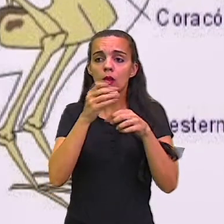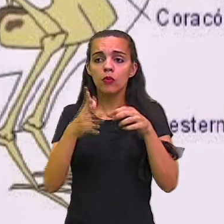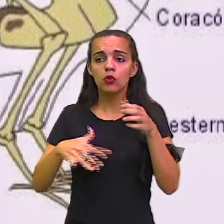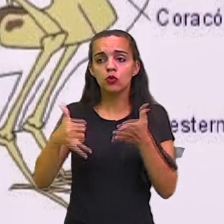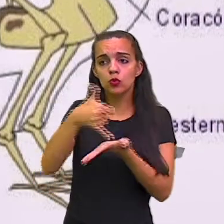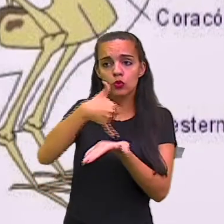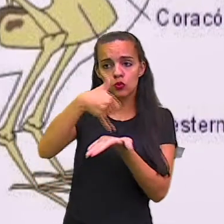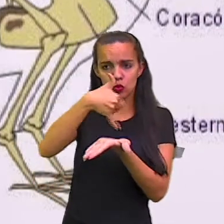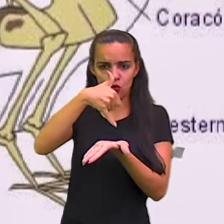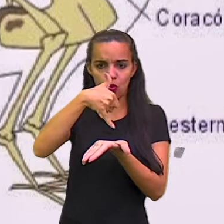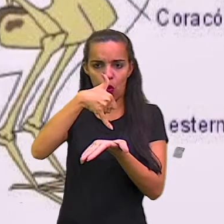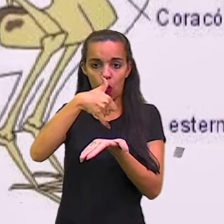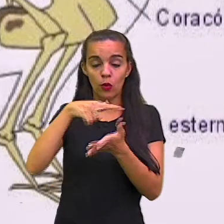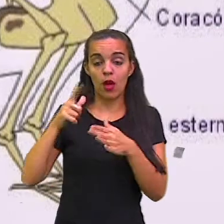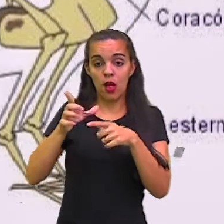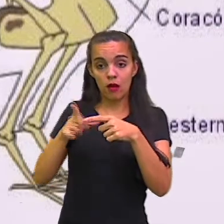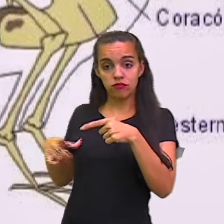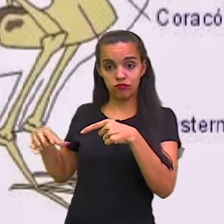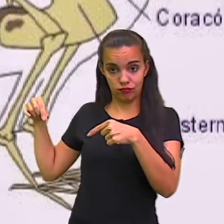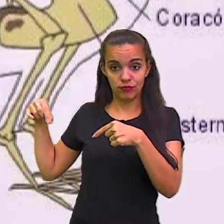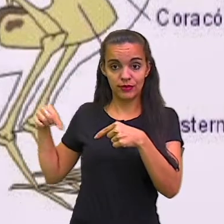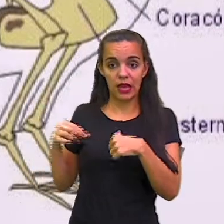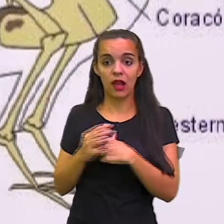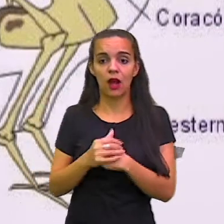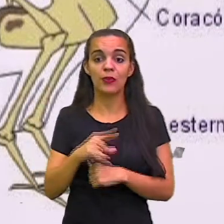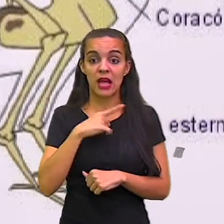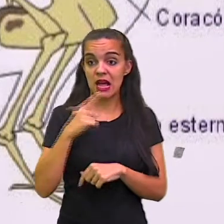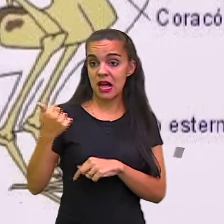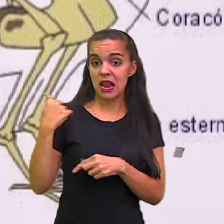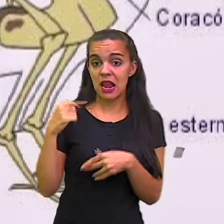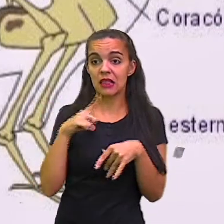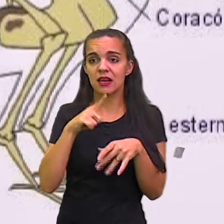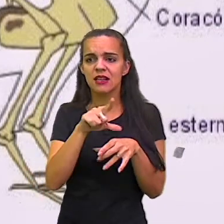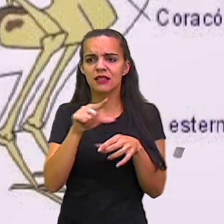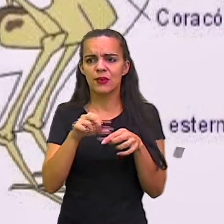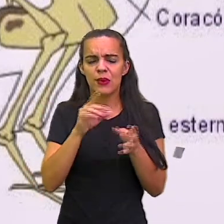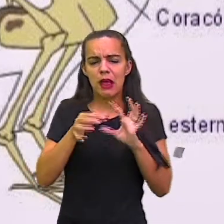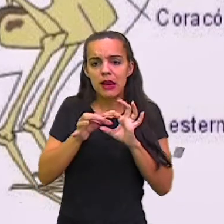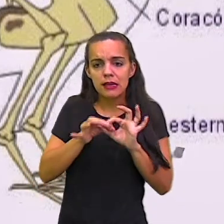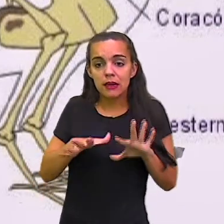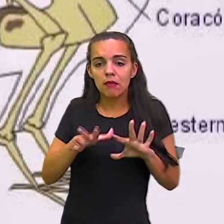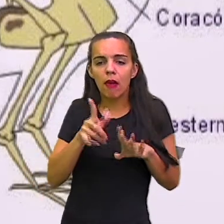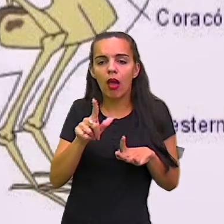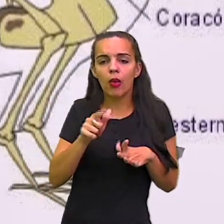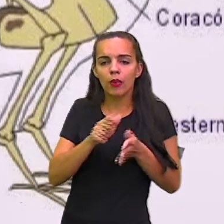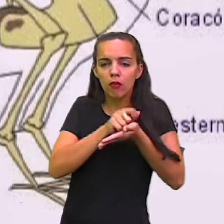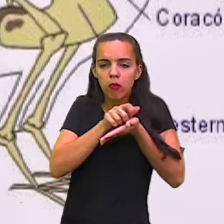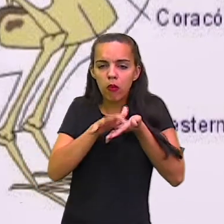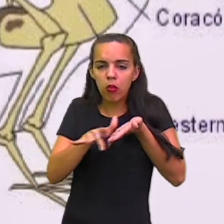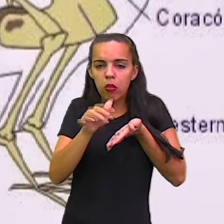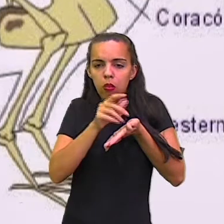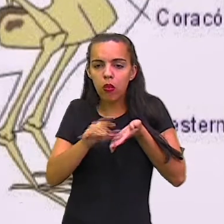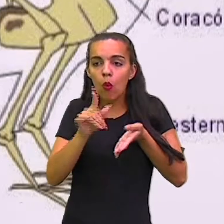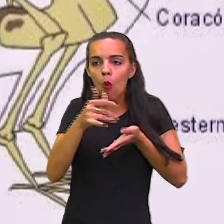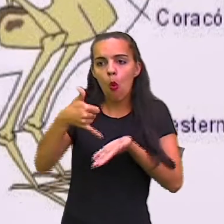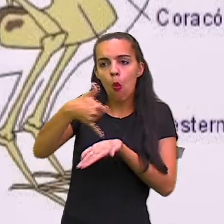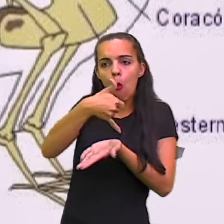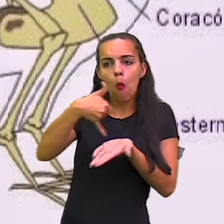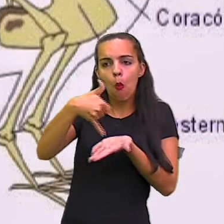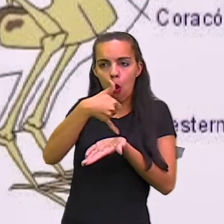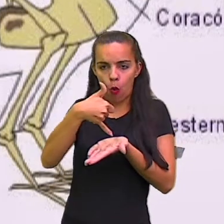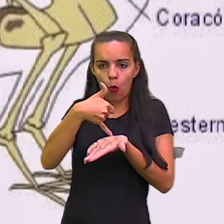glândula oleosa na cauda essa glândula ela liberam o óleo que elas usam para